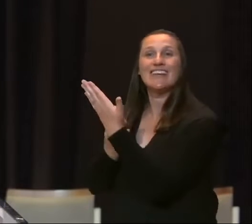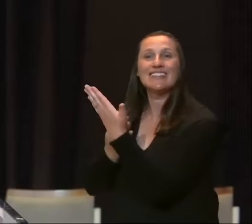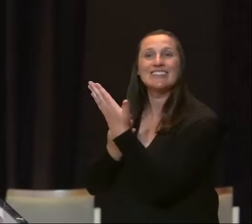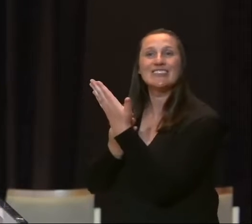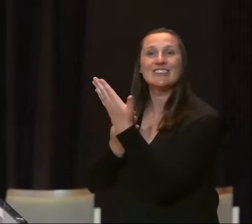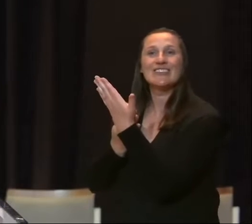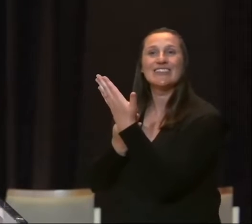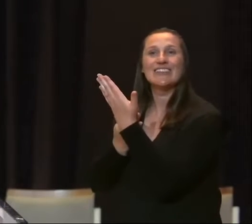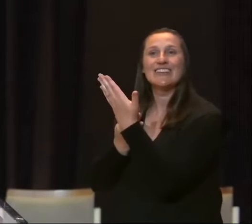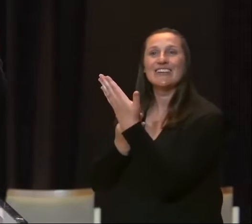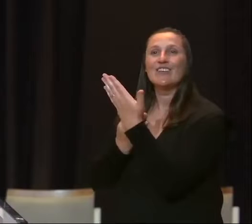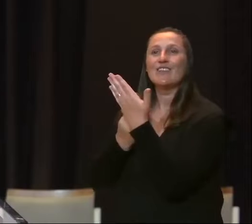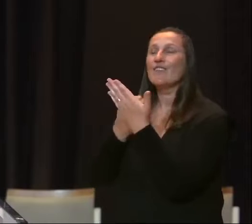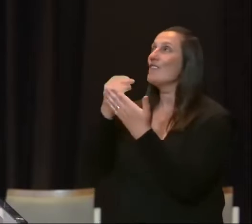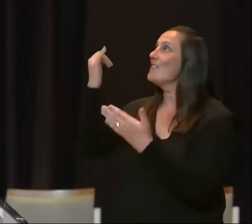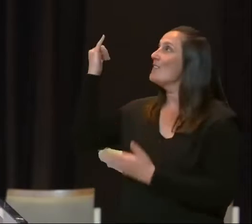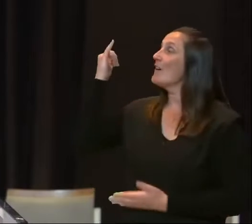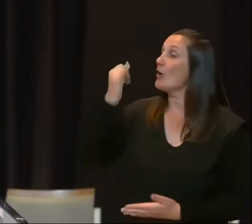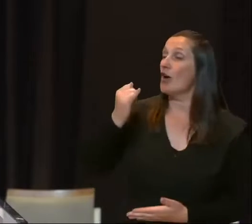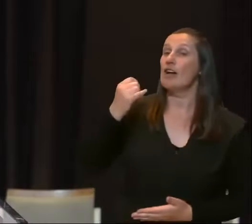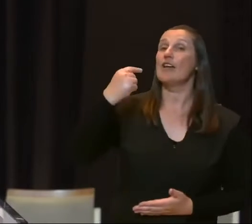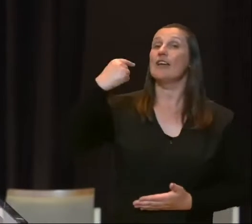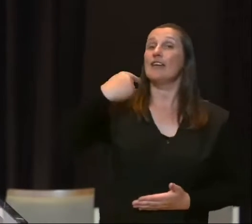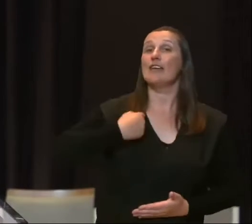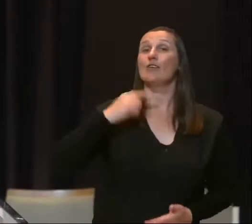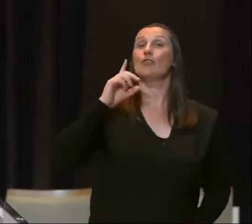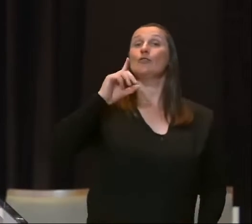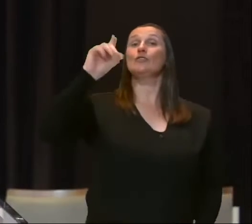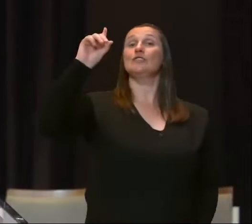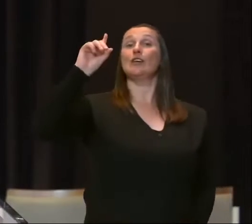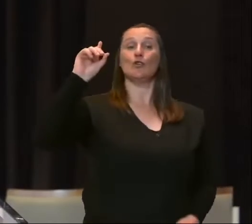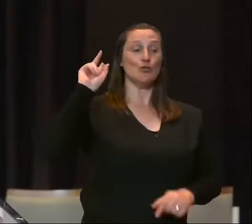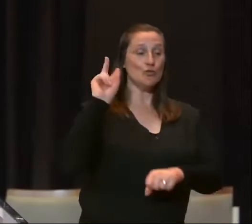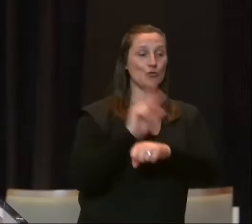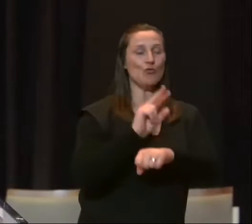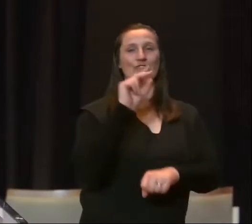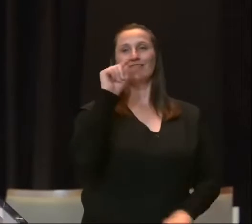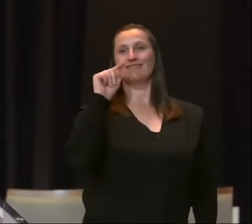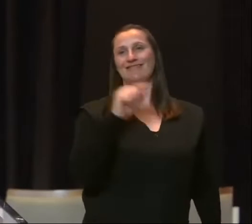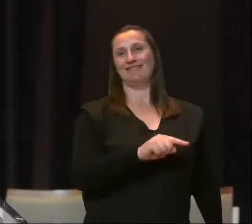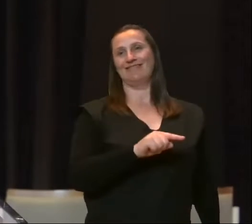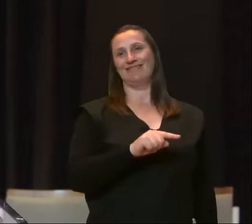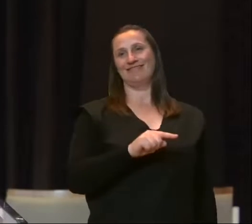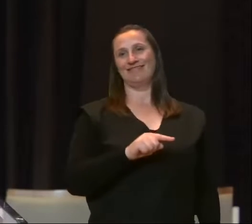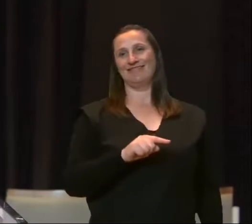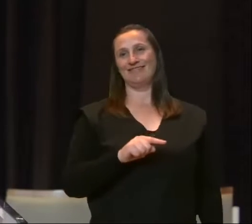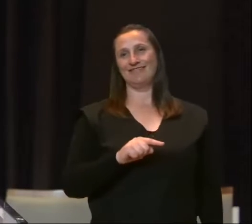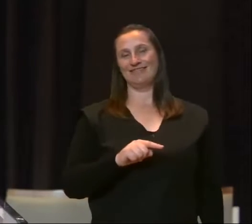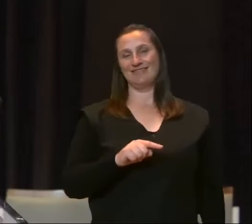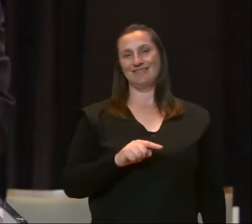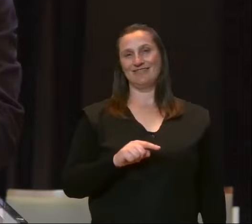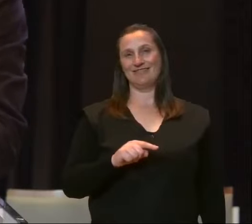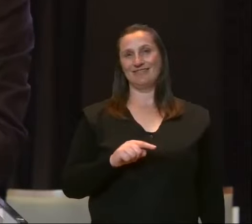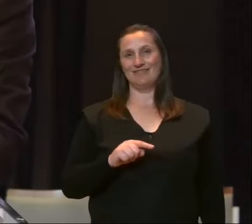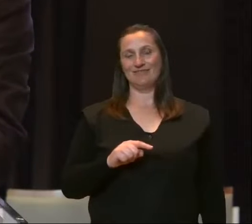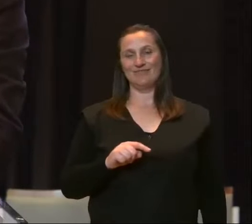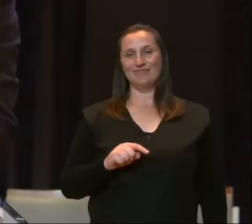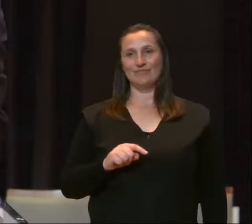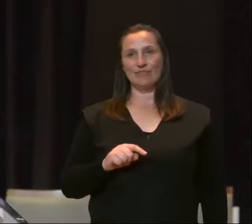a sua porção. E aí ele falou de uma lição que ele aprendeu.